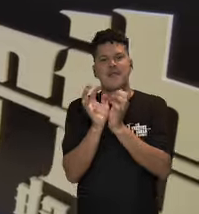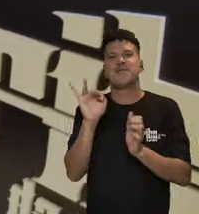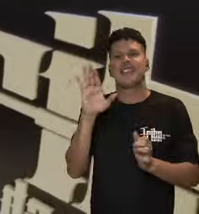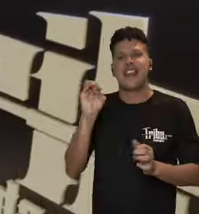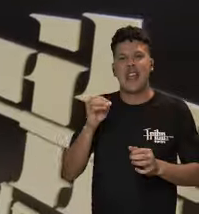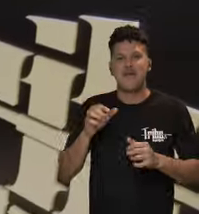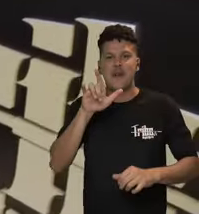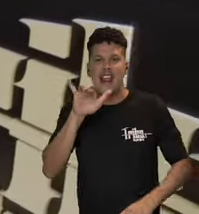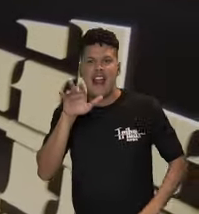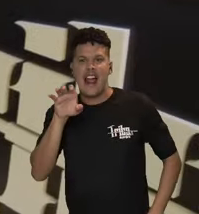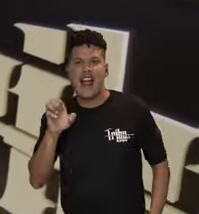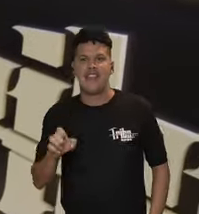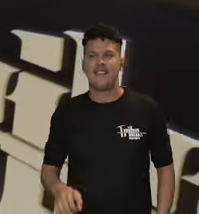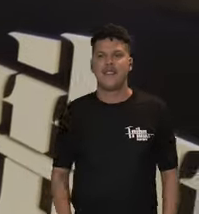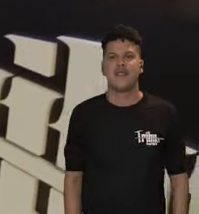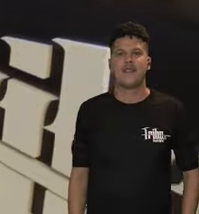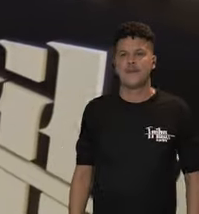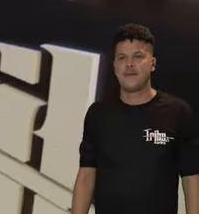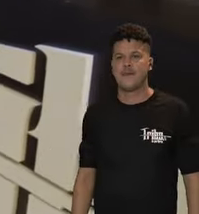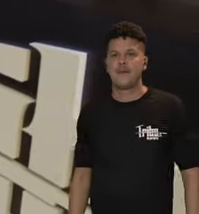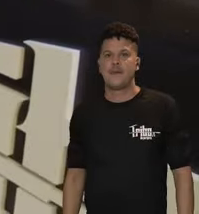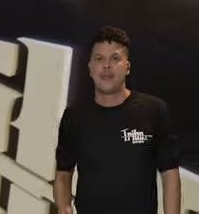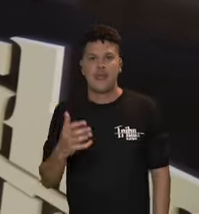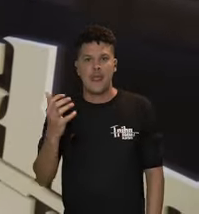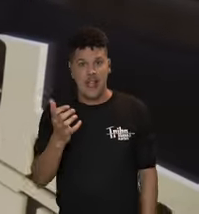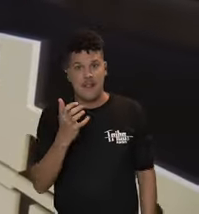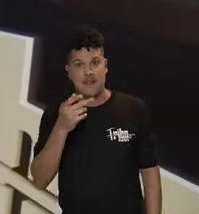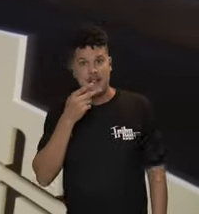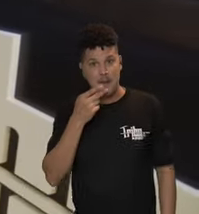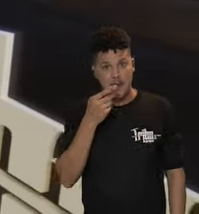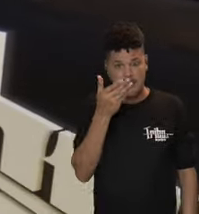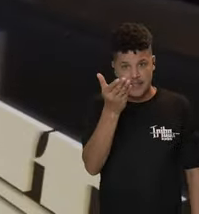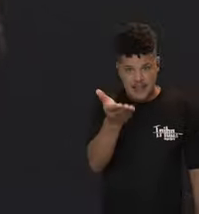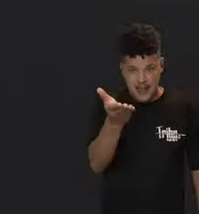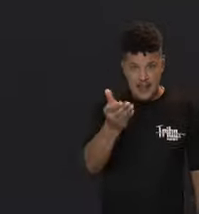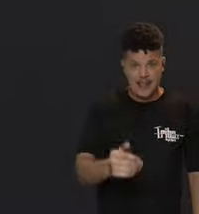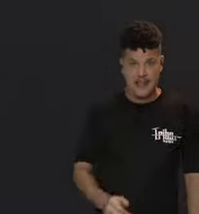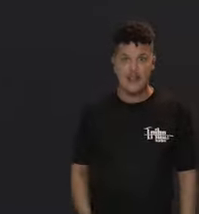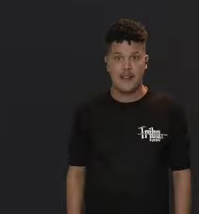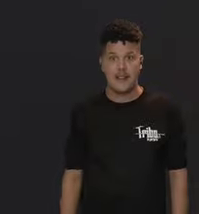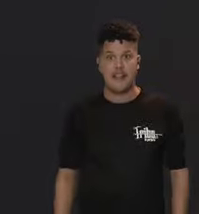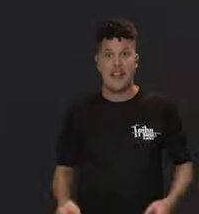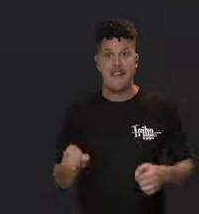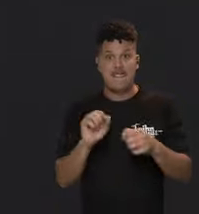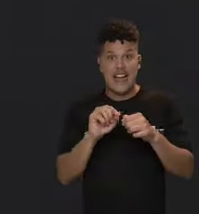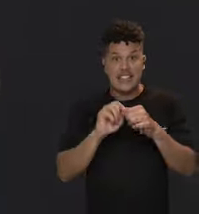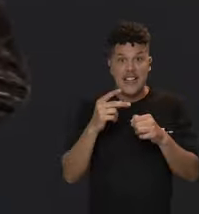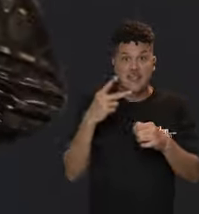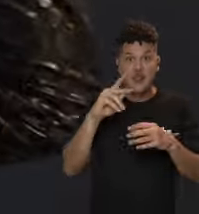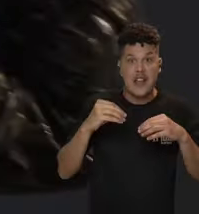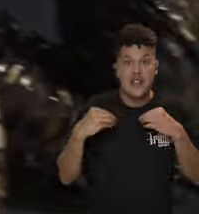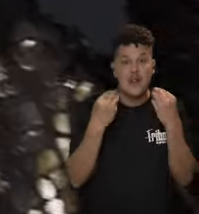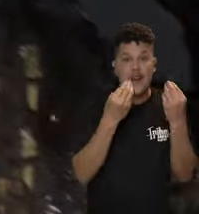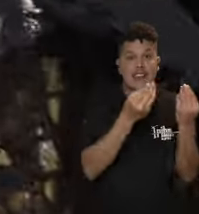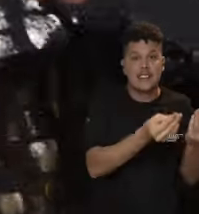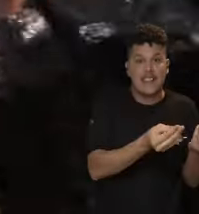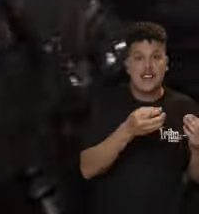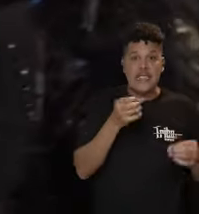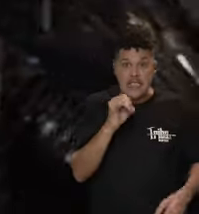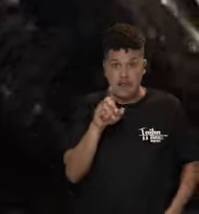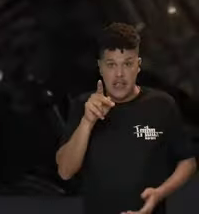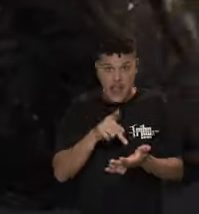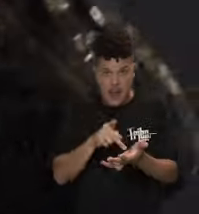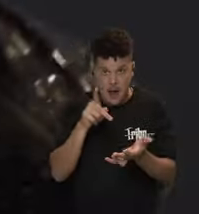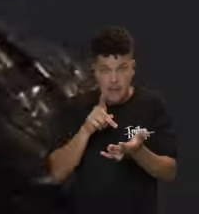mano. Mano, queria deixar aqui pra você, velho. Você que quer fazer sua doação. Se você